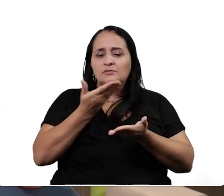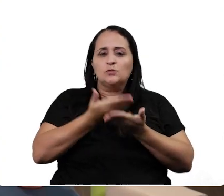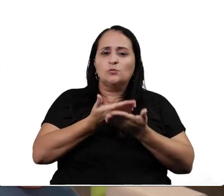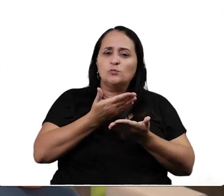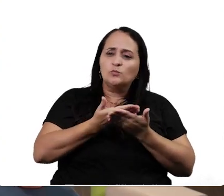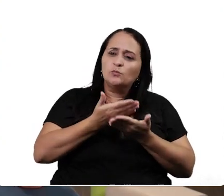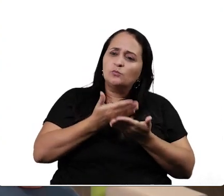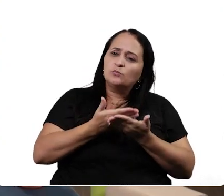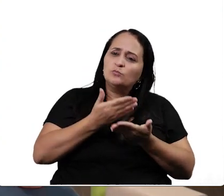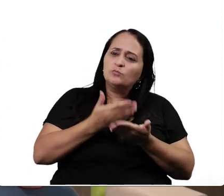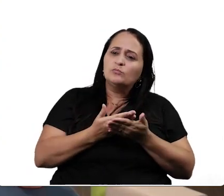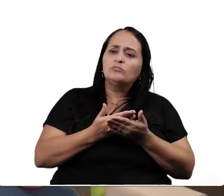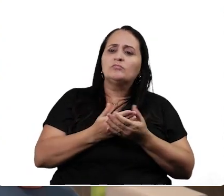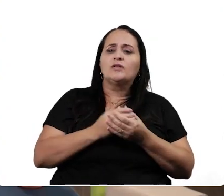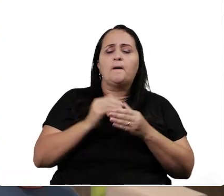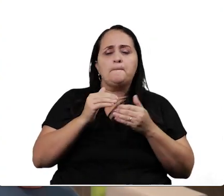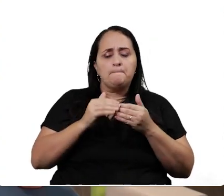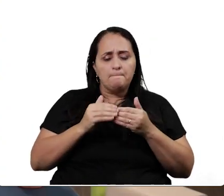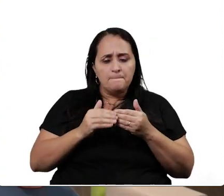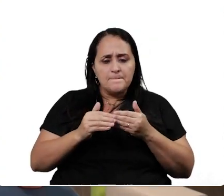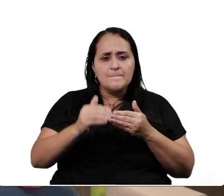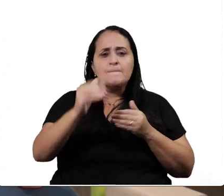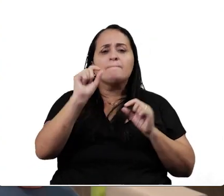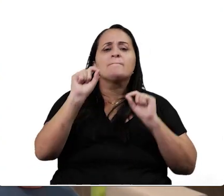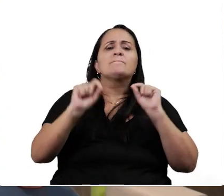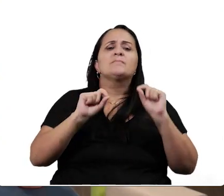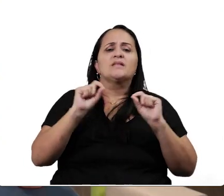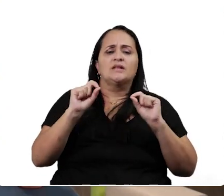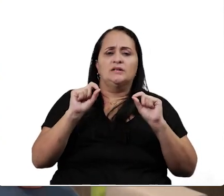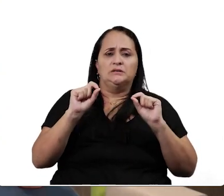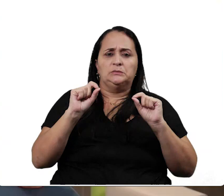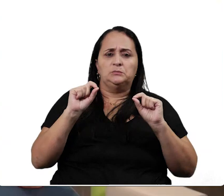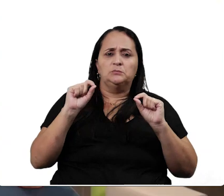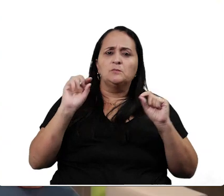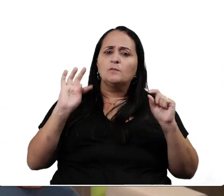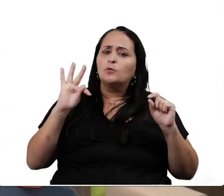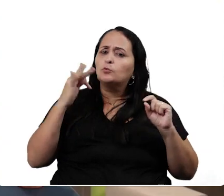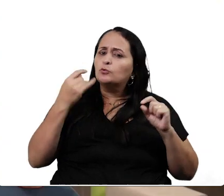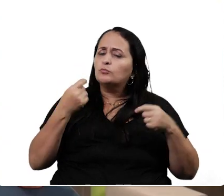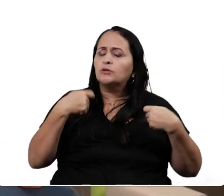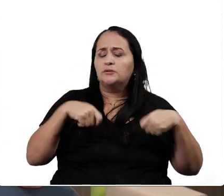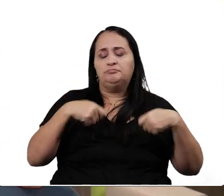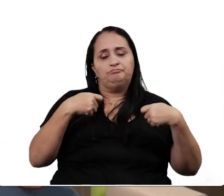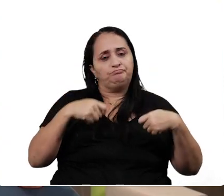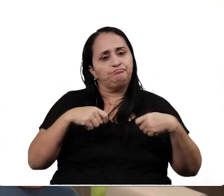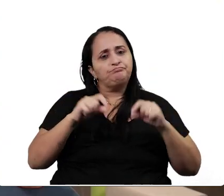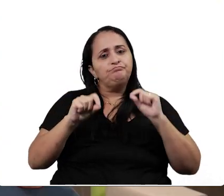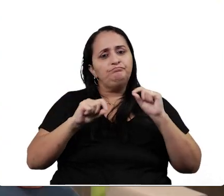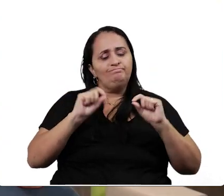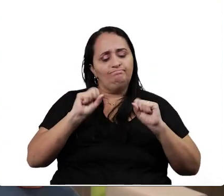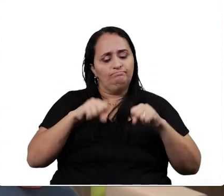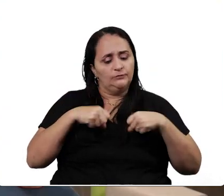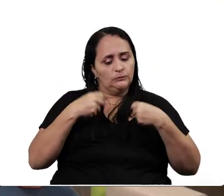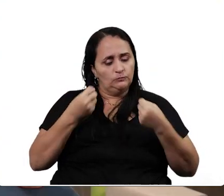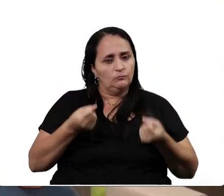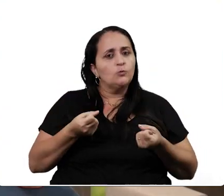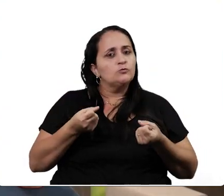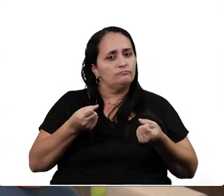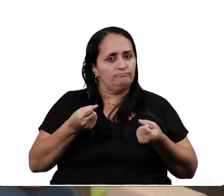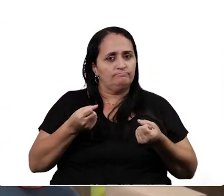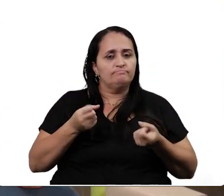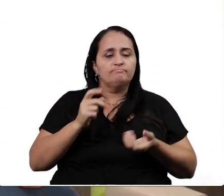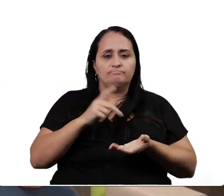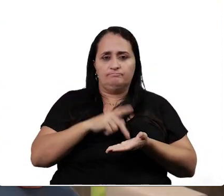estudos, né? Eu já caminhei um pouquinho mais, mas tudo aquilo que a gente se propor a fazer, a gente precisa de